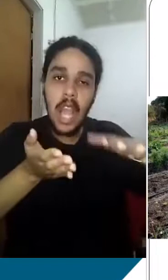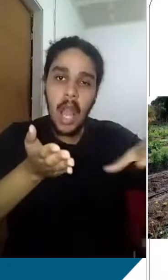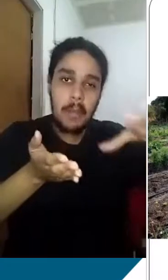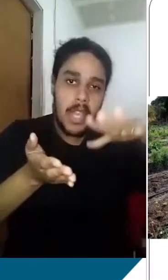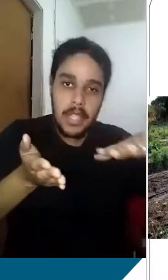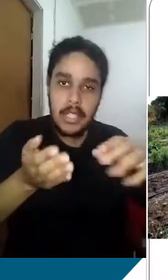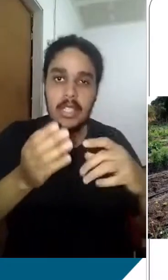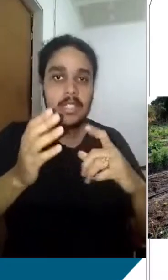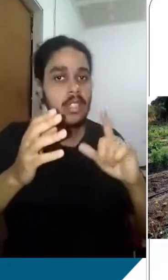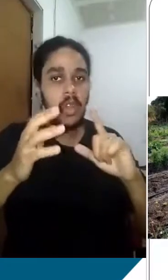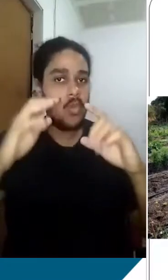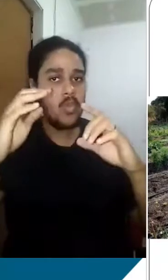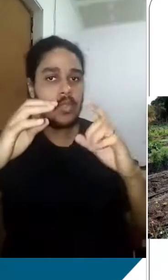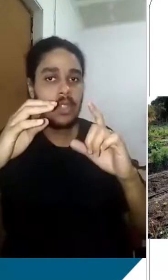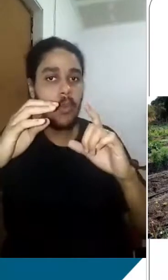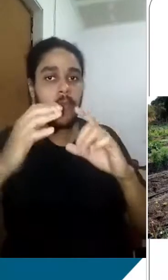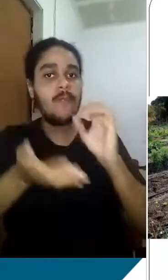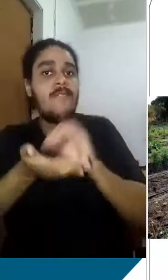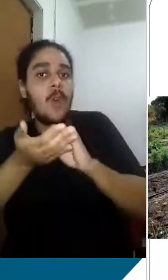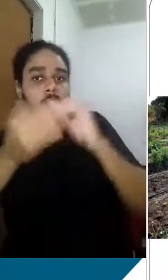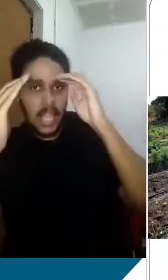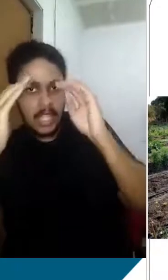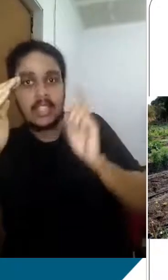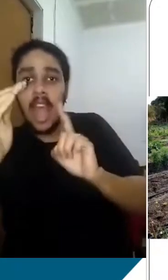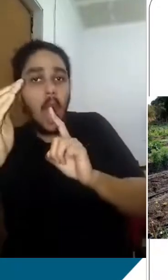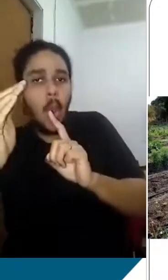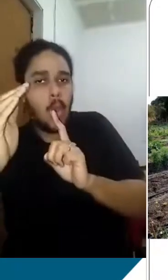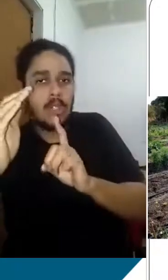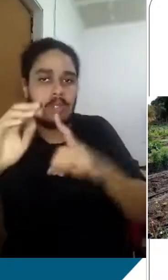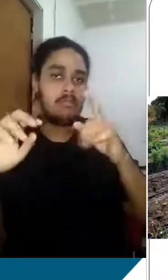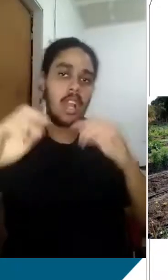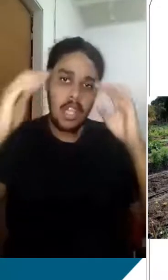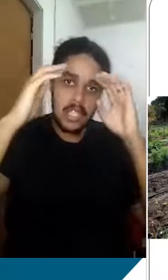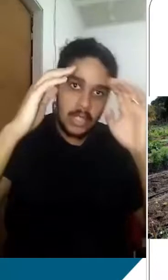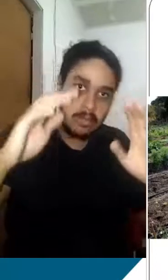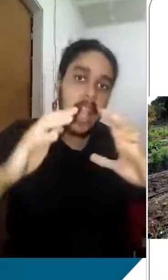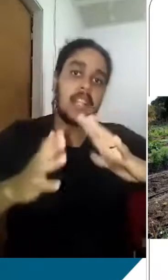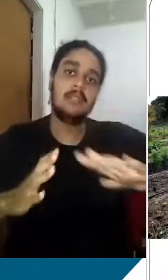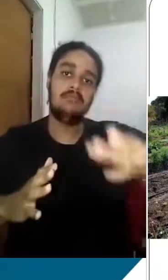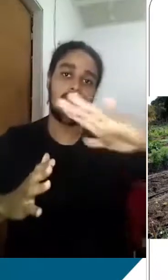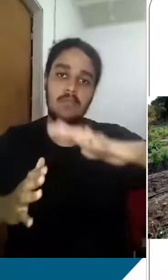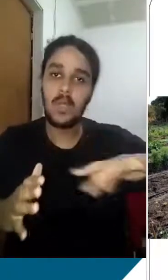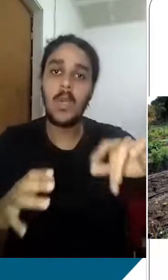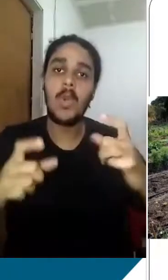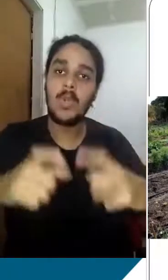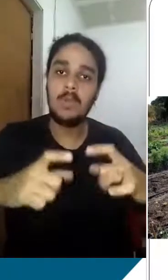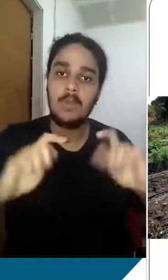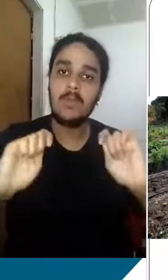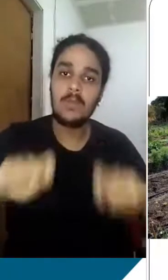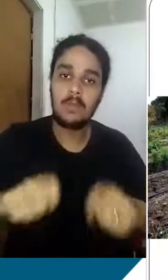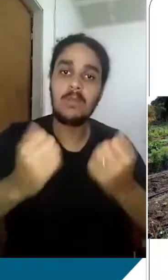não desrespeitando, né, a biodiversidade local, produzindo o que aquele lugar pode